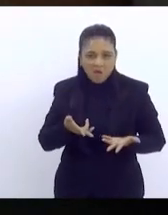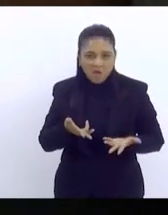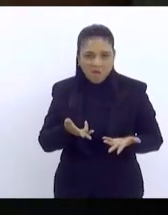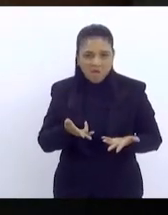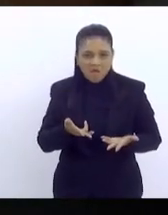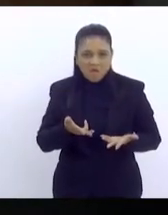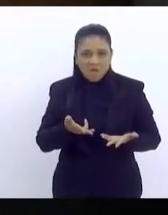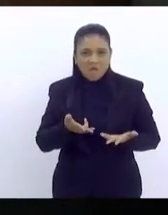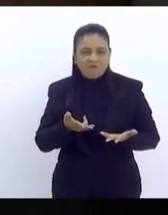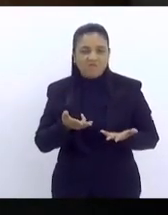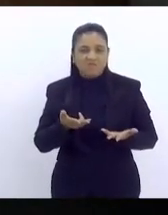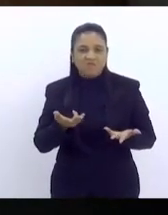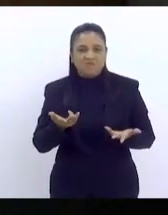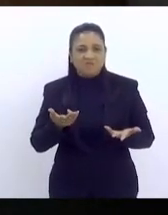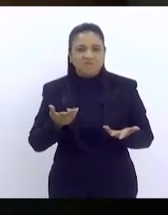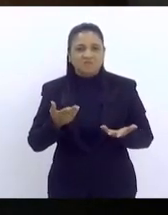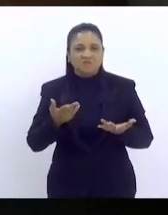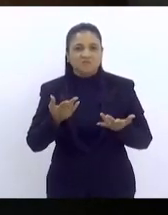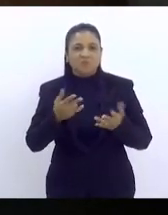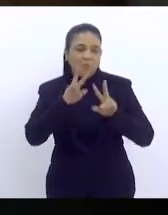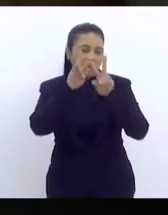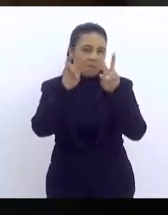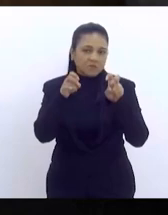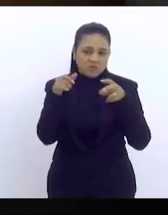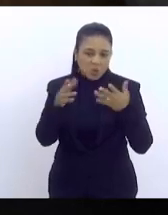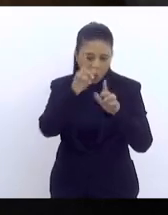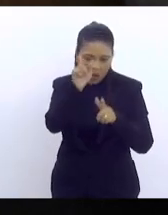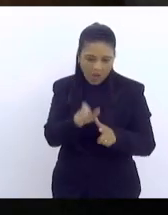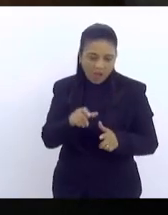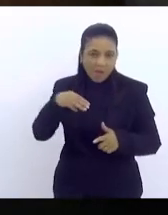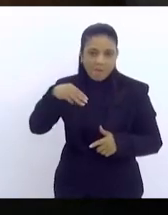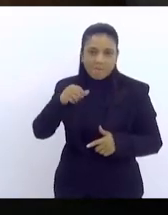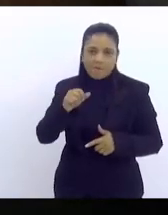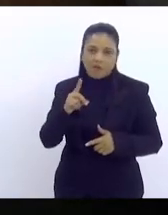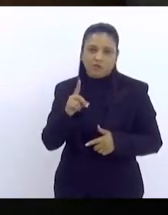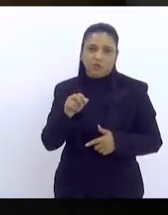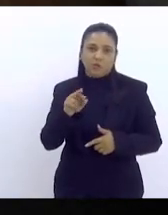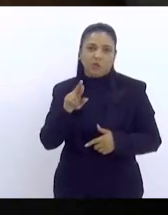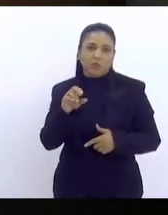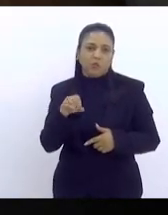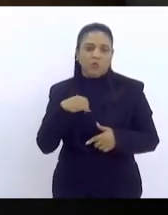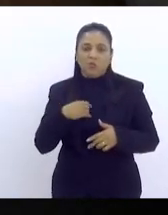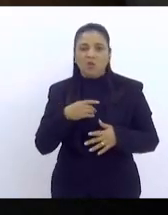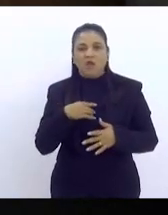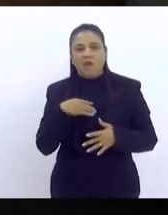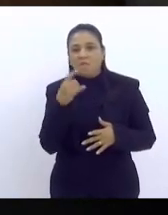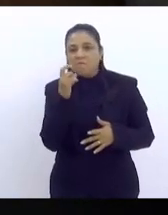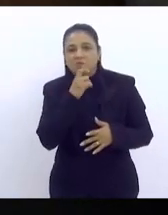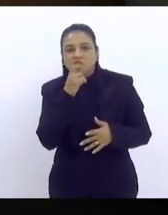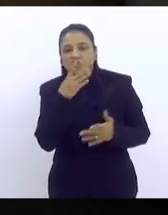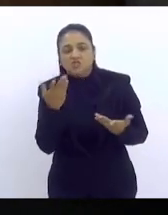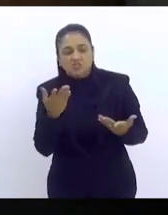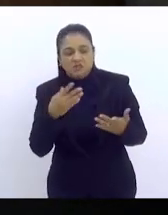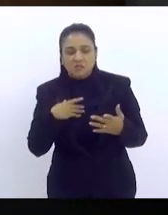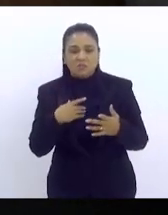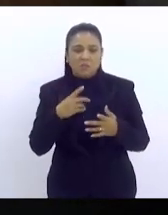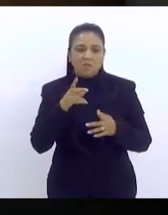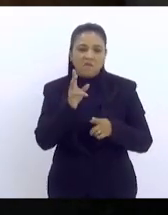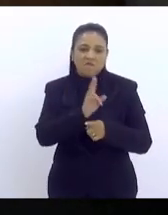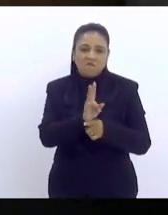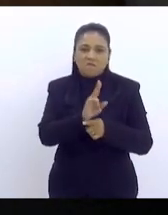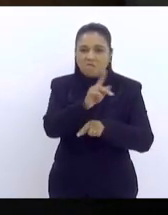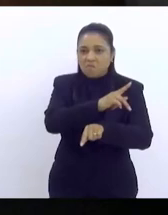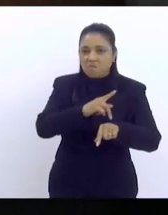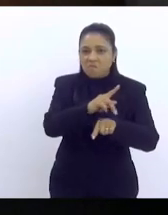o maduro como se nada disso acontecesse na Venezuela como se não tivessem pessoas morrendo como se mais